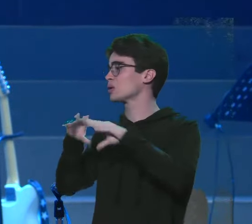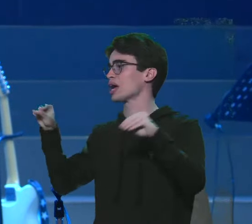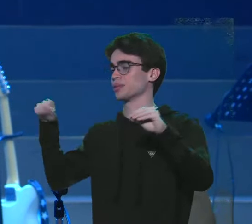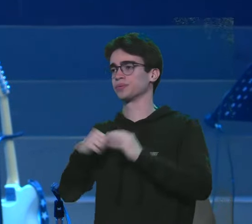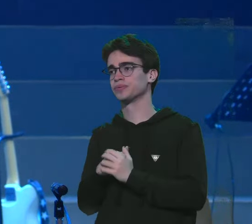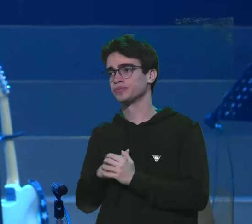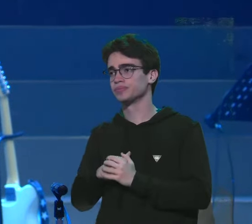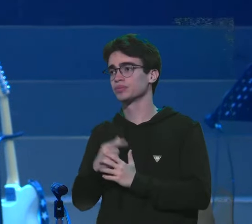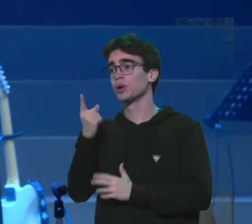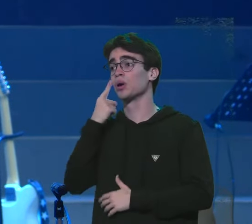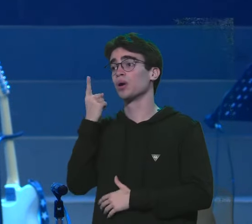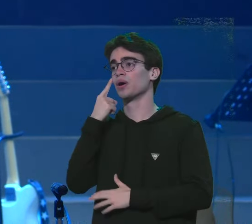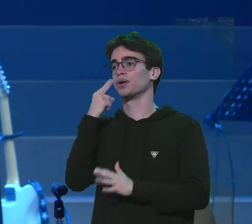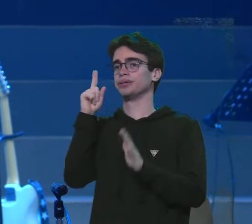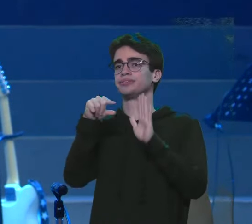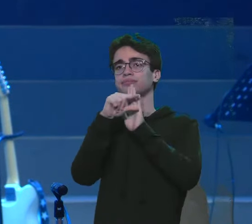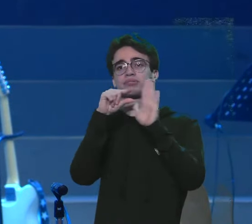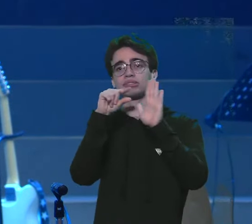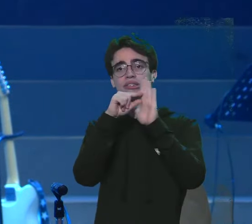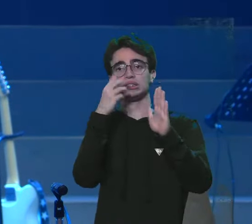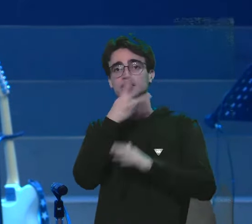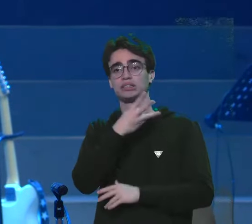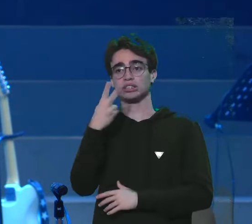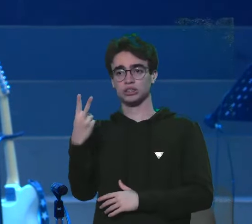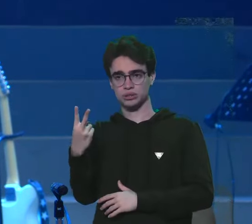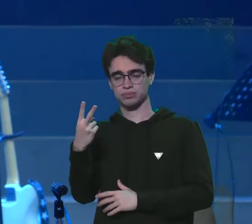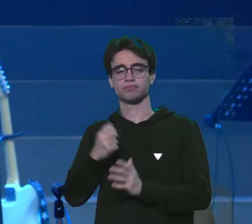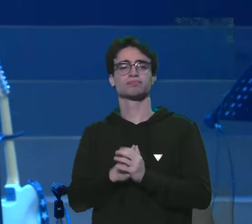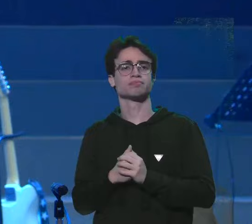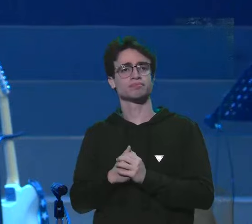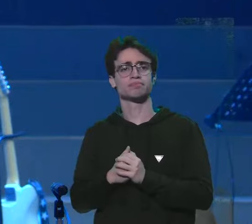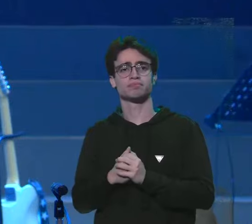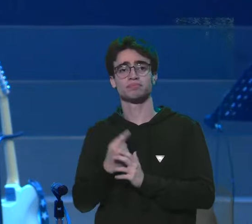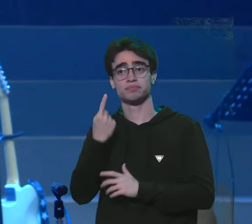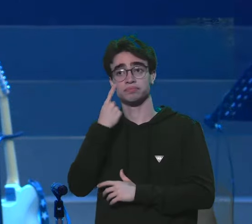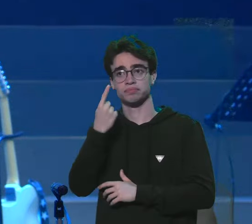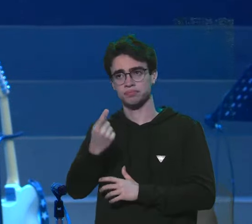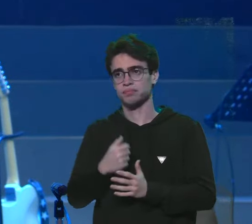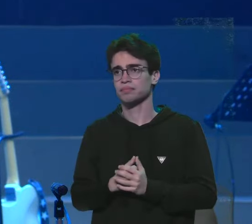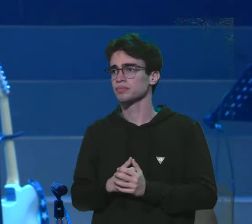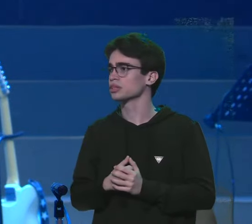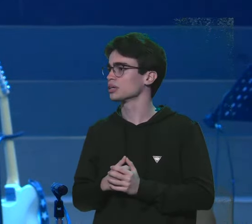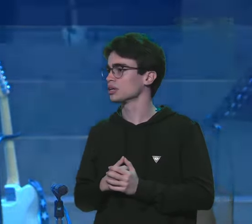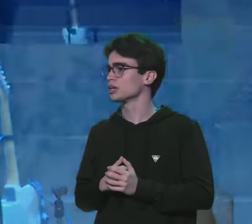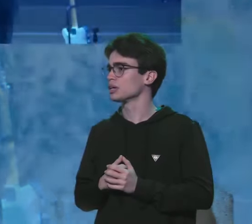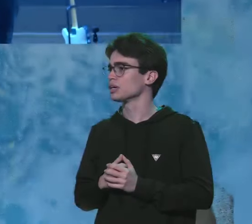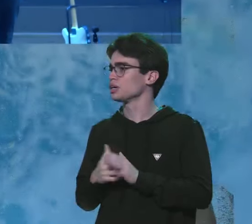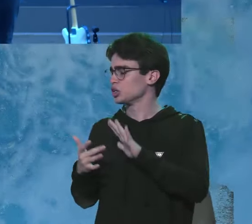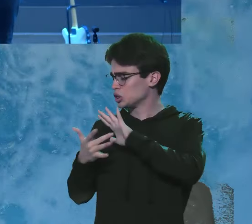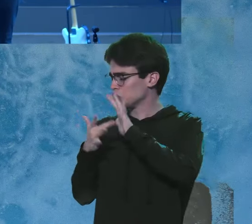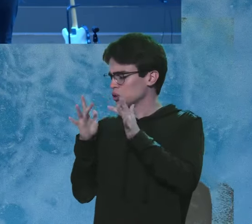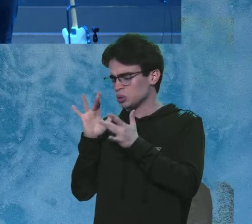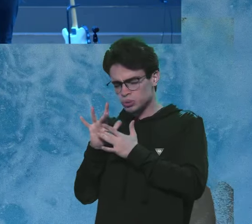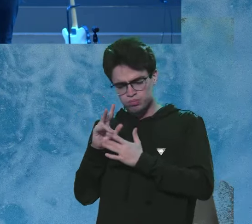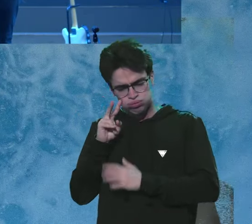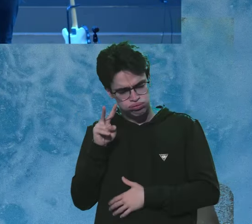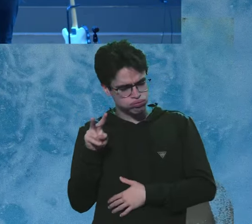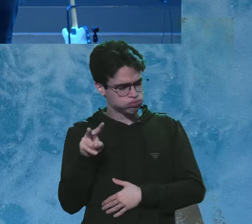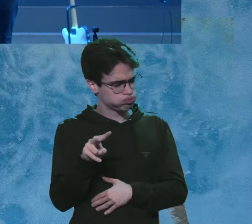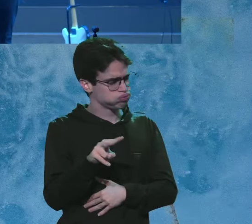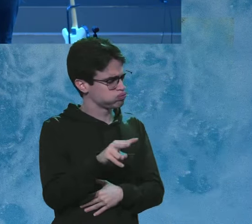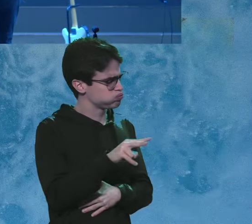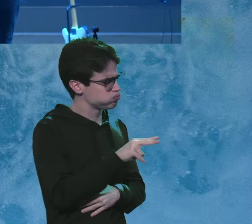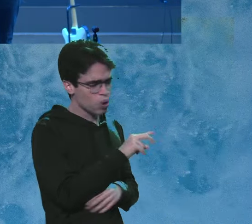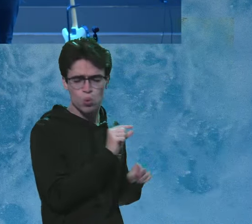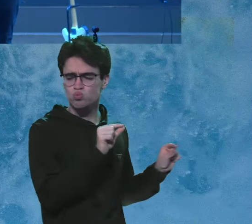No versículo 32, vamos voltar lá. Jesus, porém, continuou olhando ao redor para ver quem tinha feito aquilo.